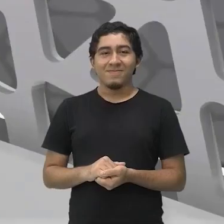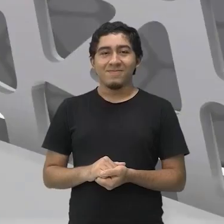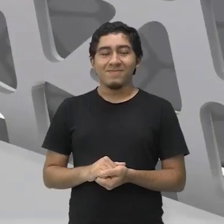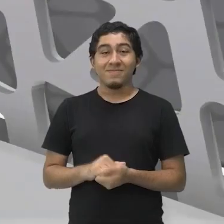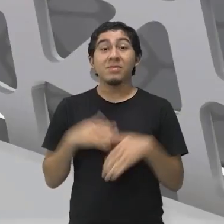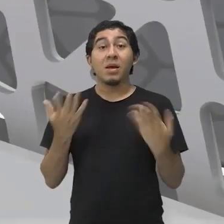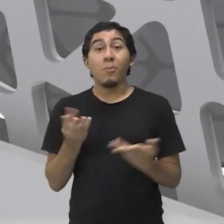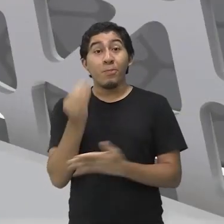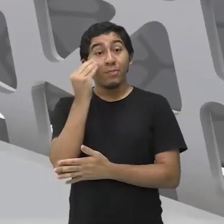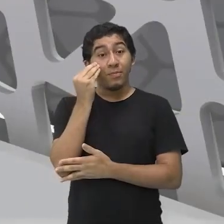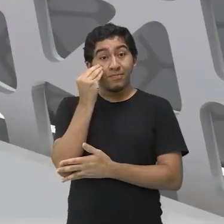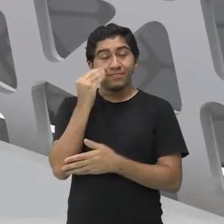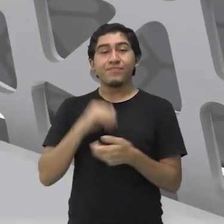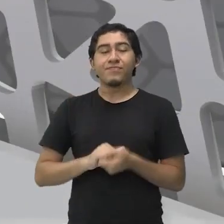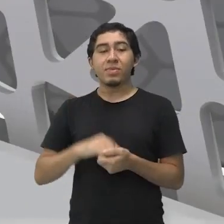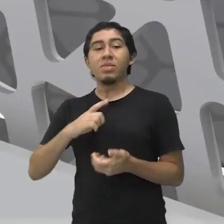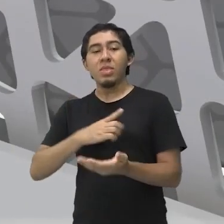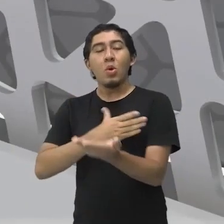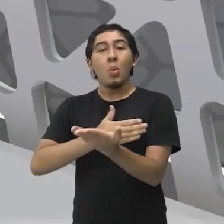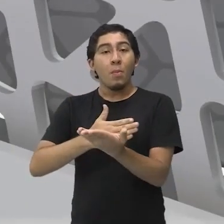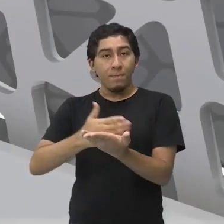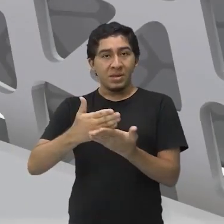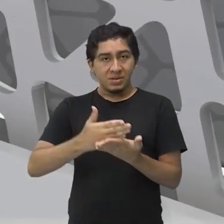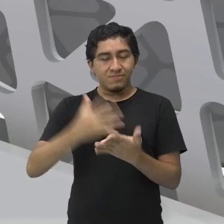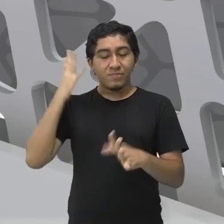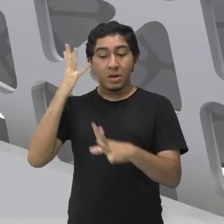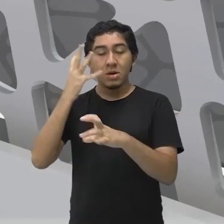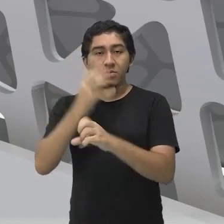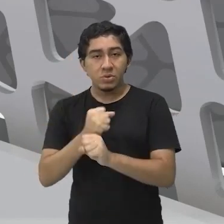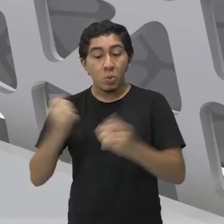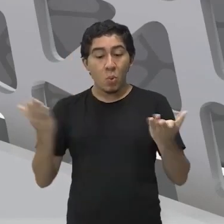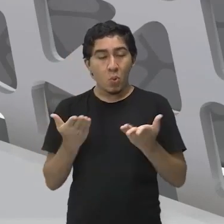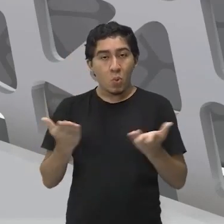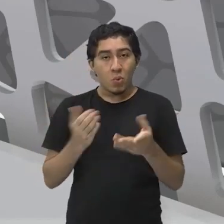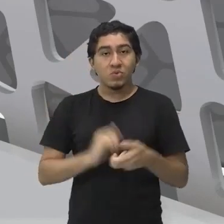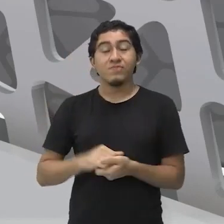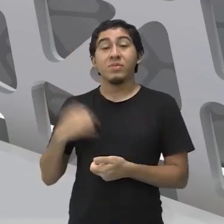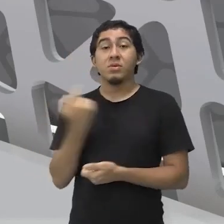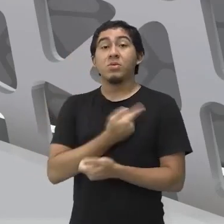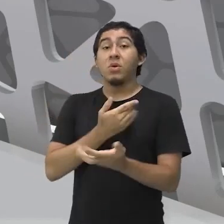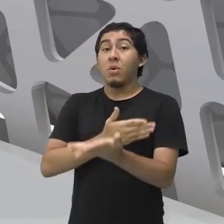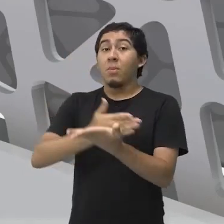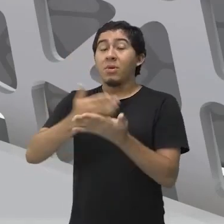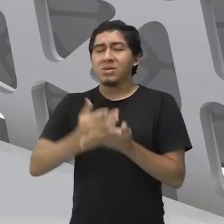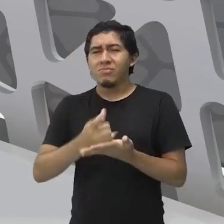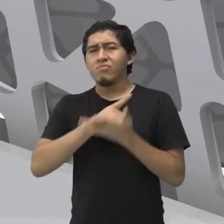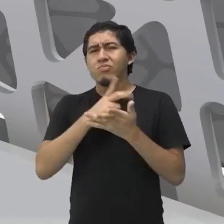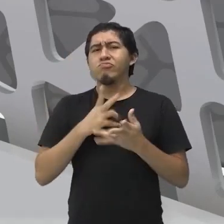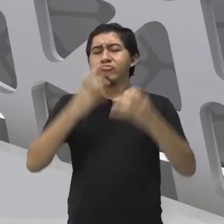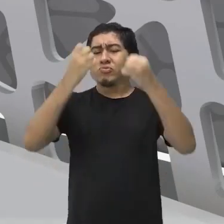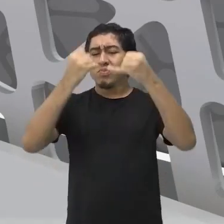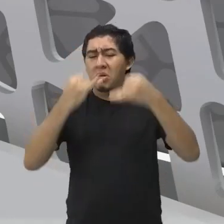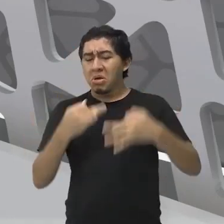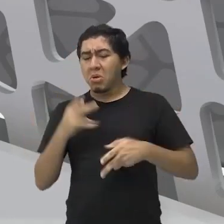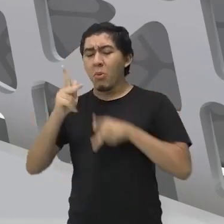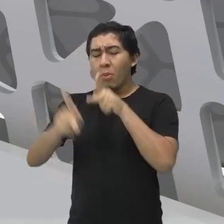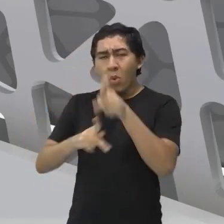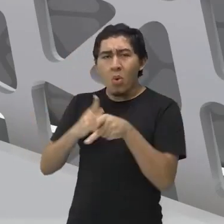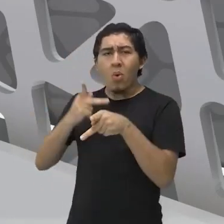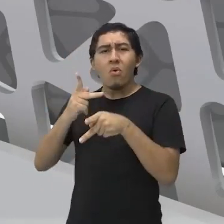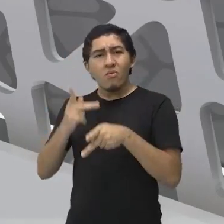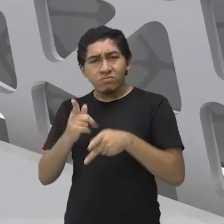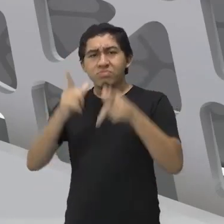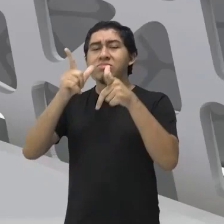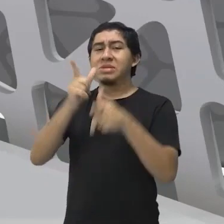Olha aí, pessoal, então a gente vai começar a nossa revisão de hoje e para a gente começar a falar ali do povo grego,